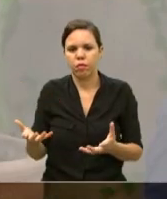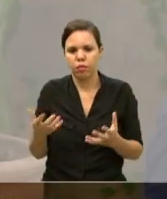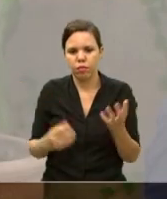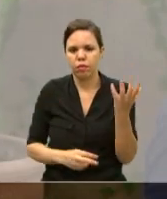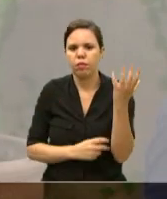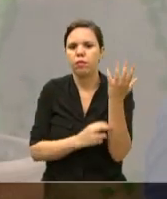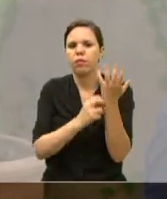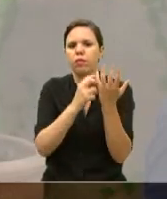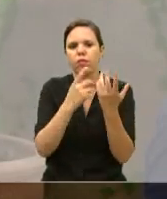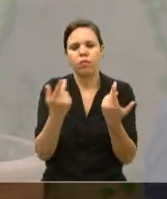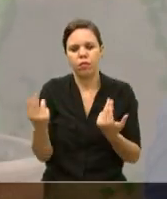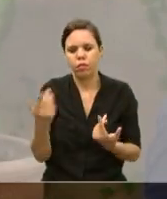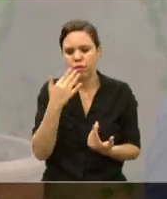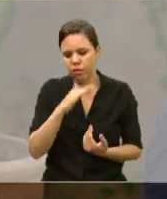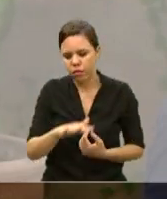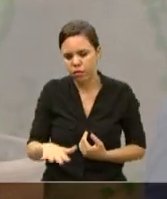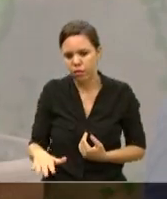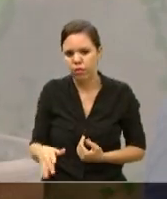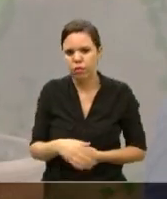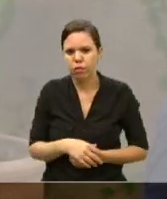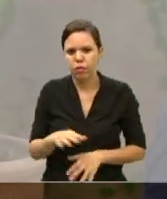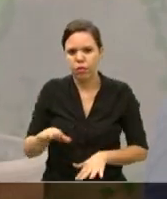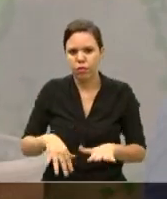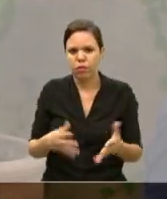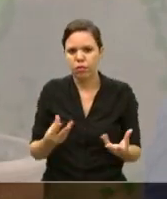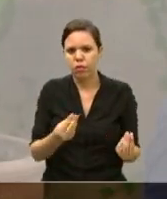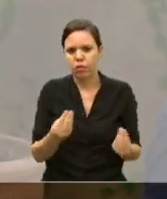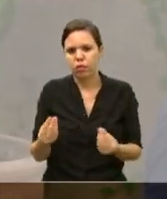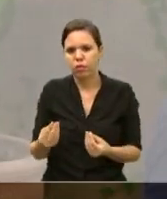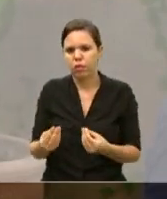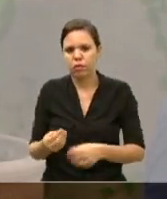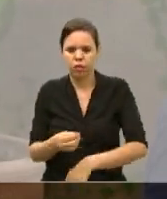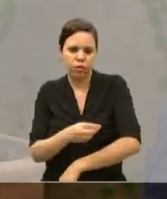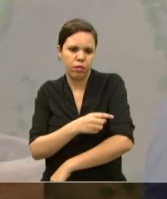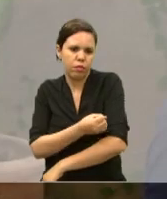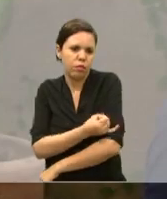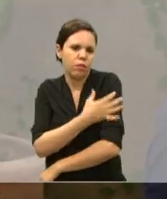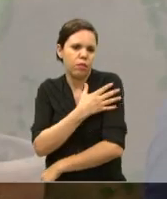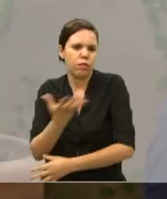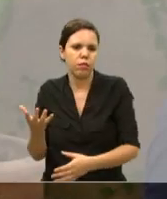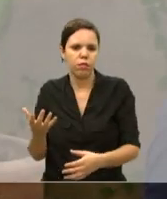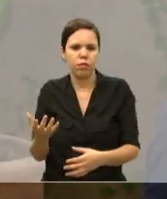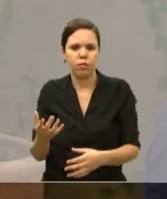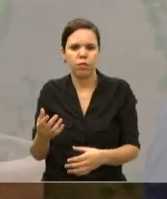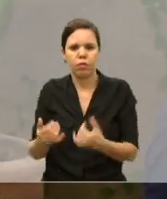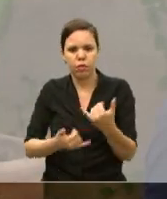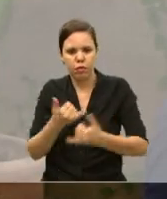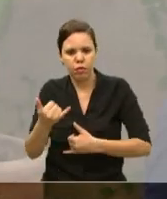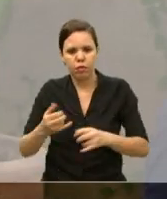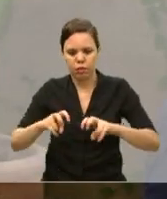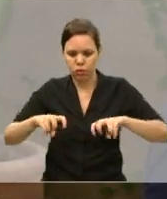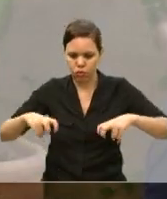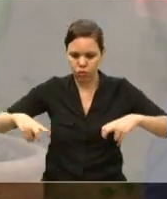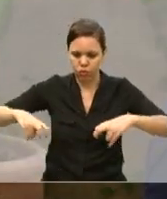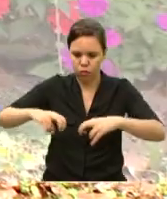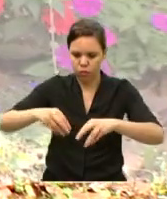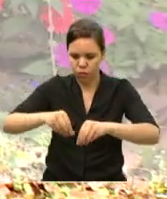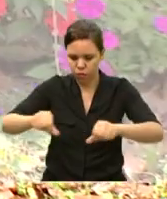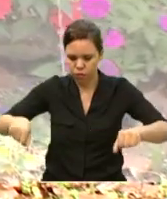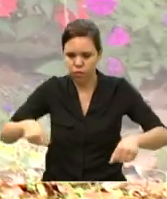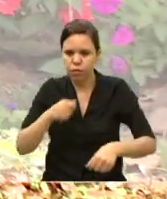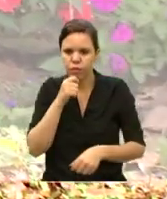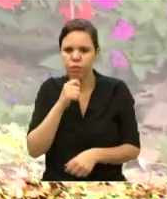né? E leva-se todas as atividades do dia para o sono. Então é muito sério o que a gente vivencia. Isso